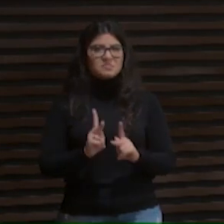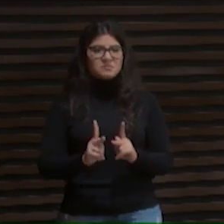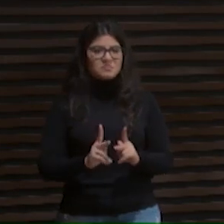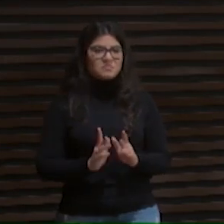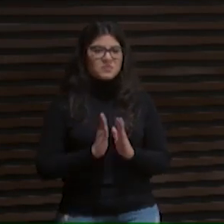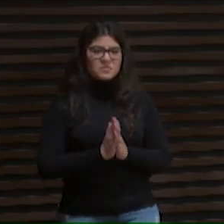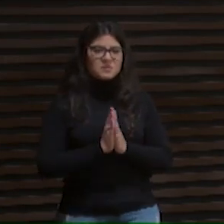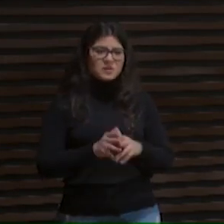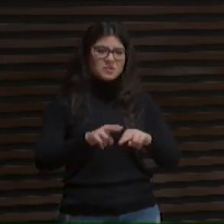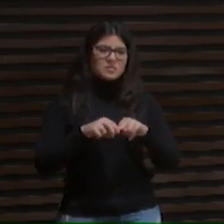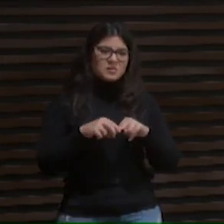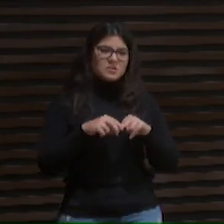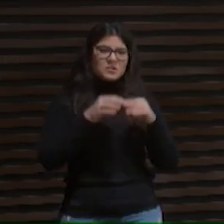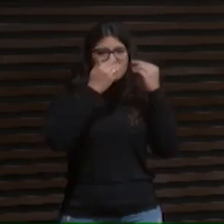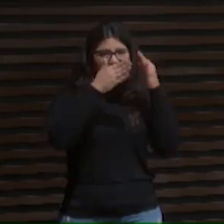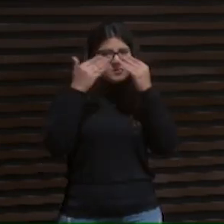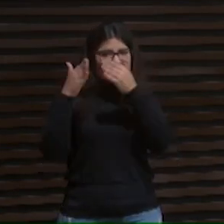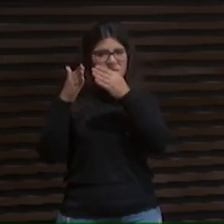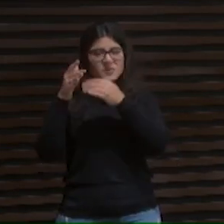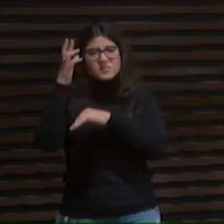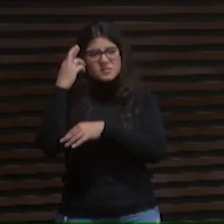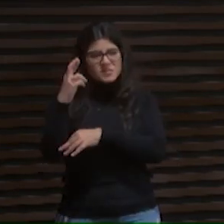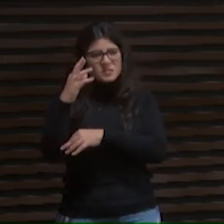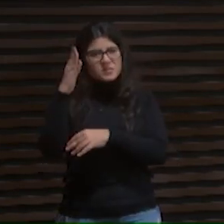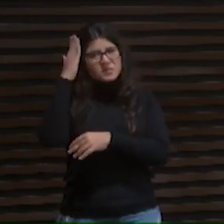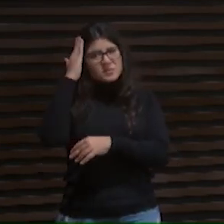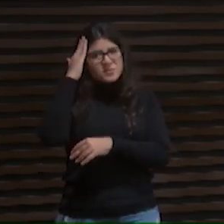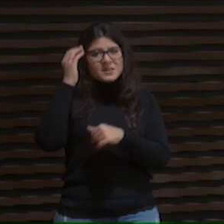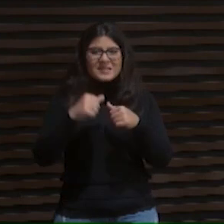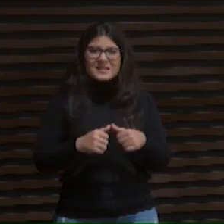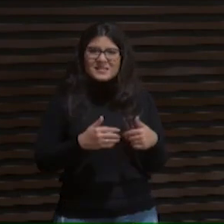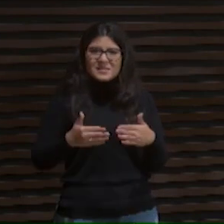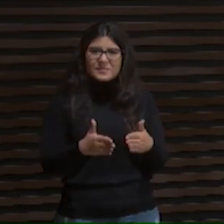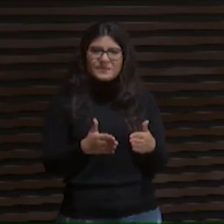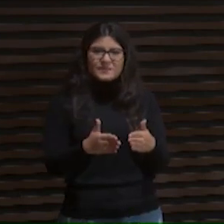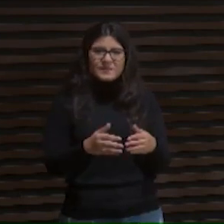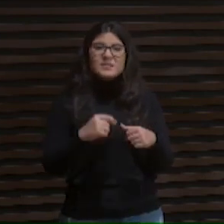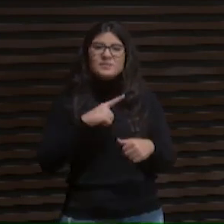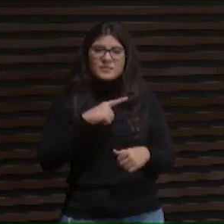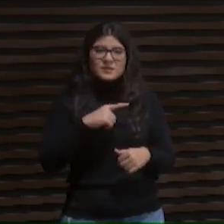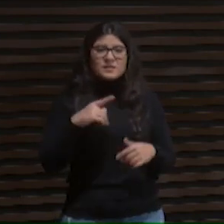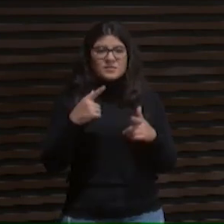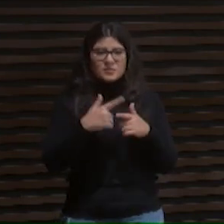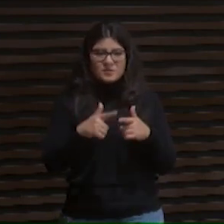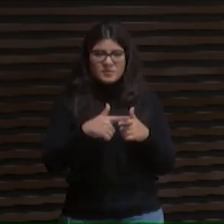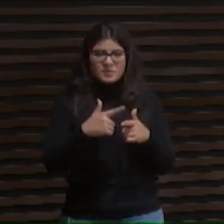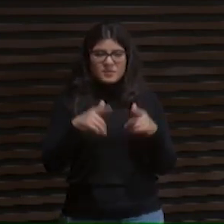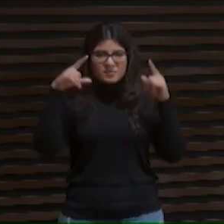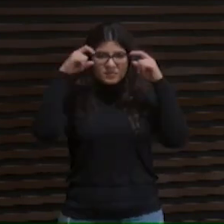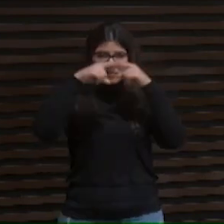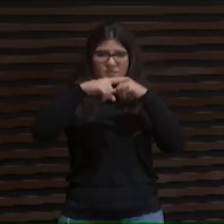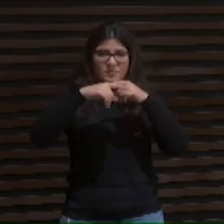eles negarem o seu eu e saber que nessa caminhada teremos aflições. É essa